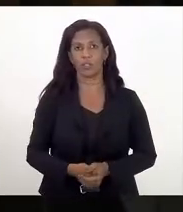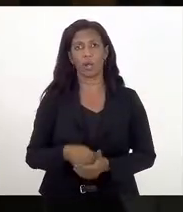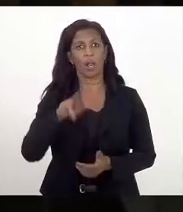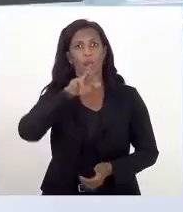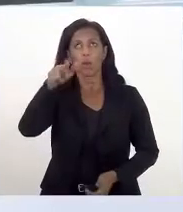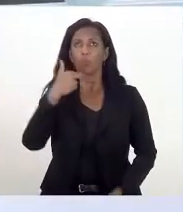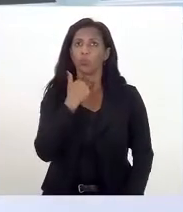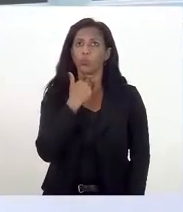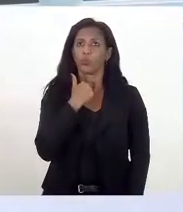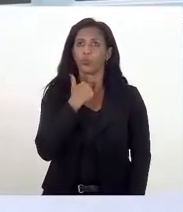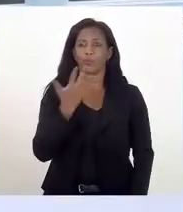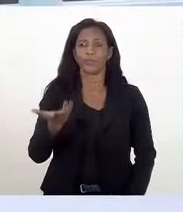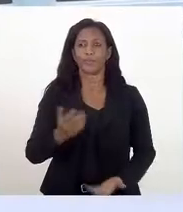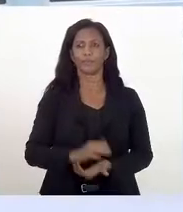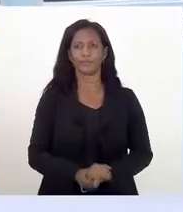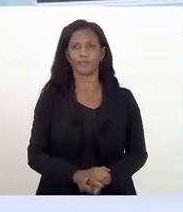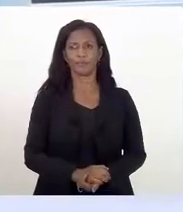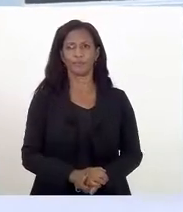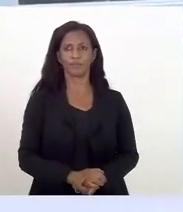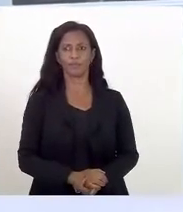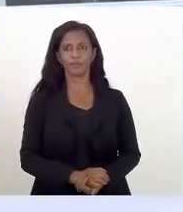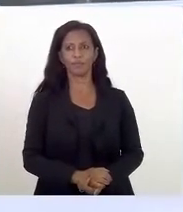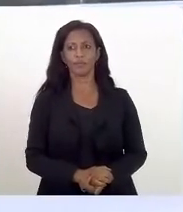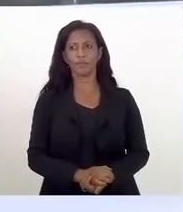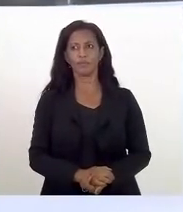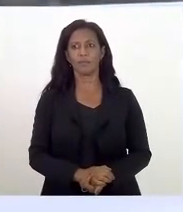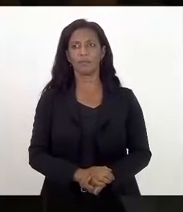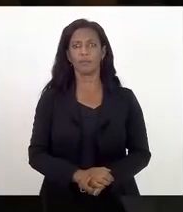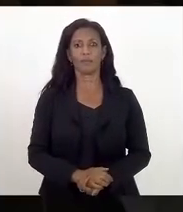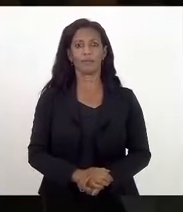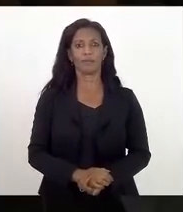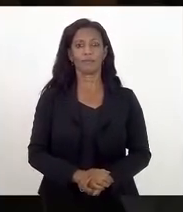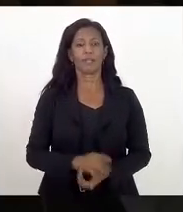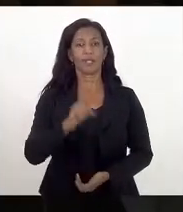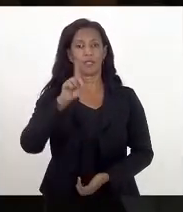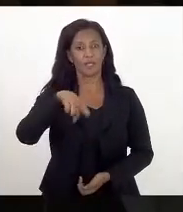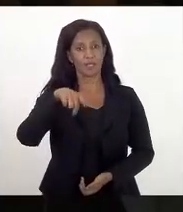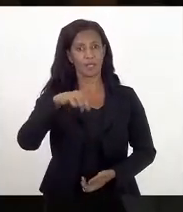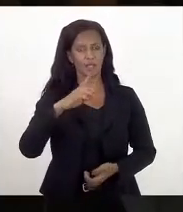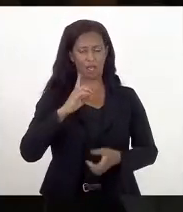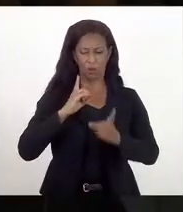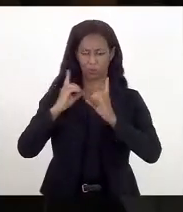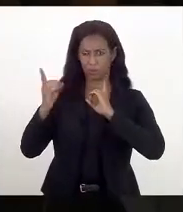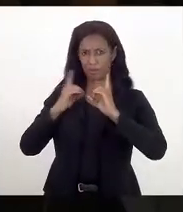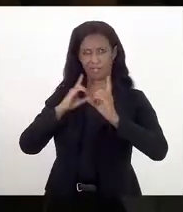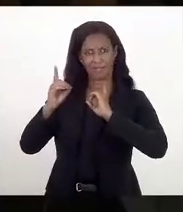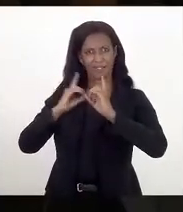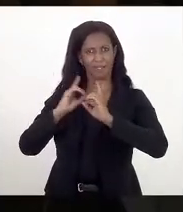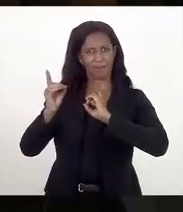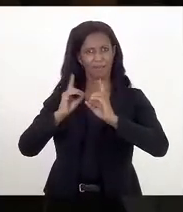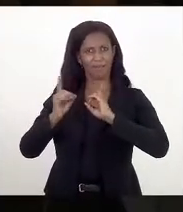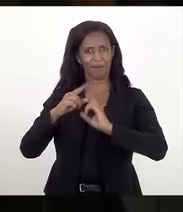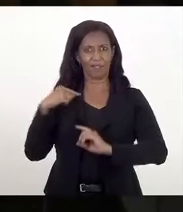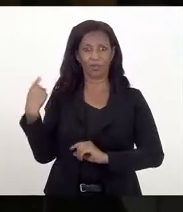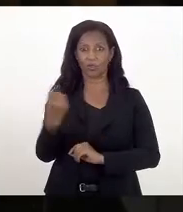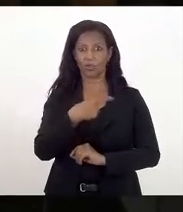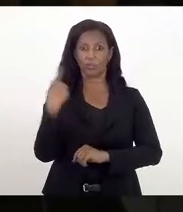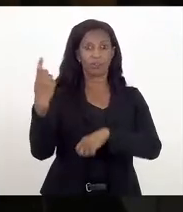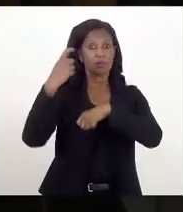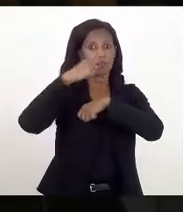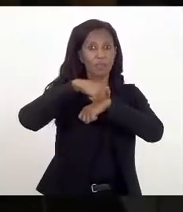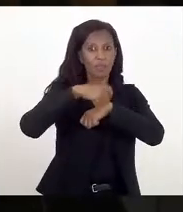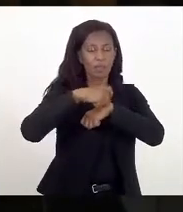possível. Isso não é possível. E esse é o debate do nosso tempo.